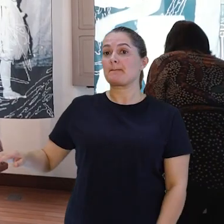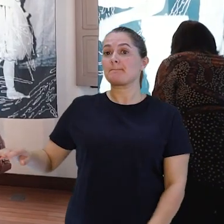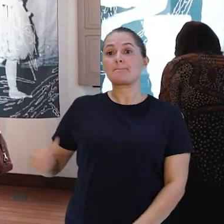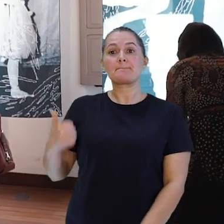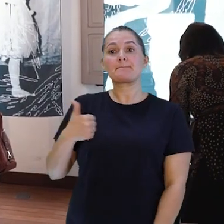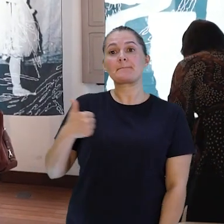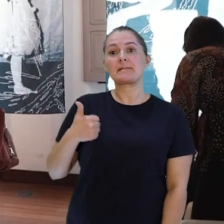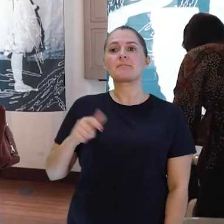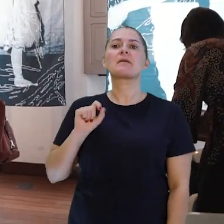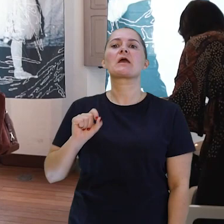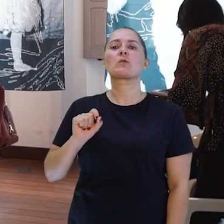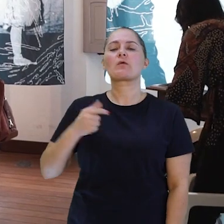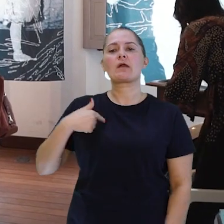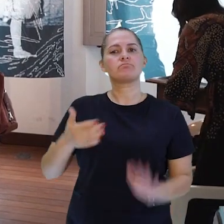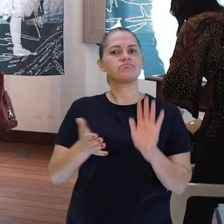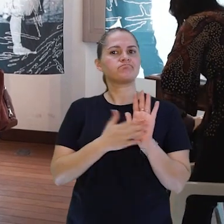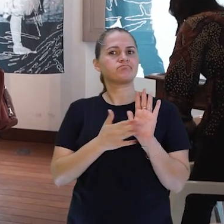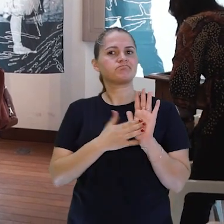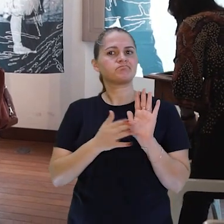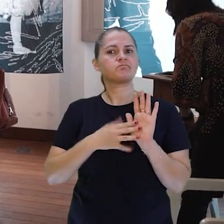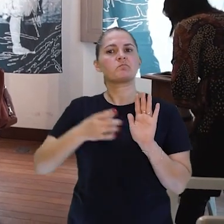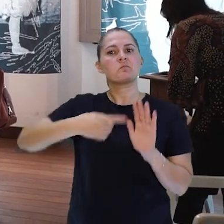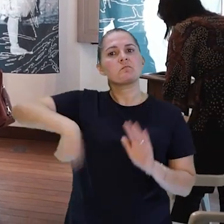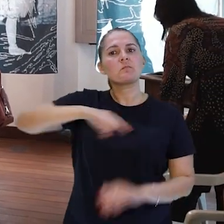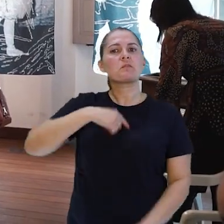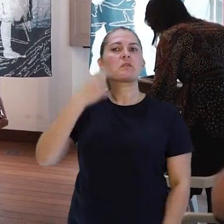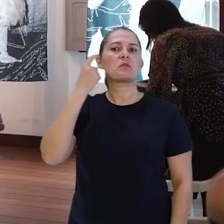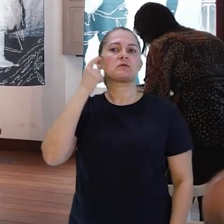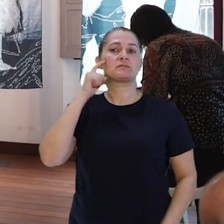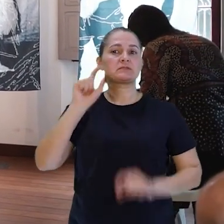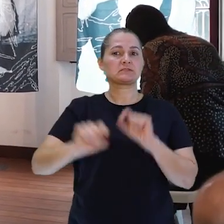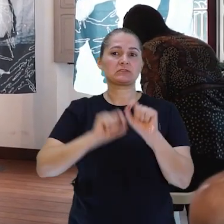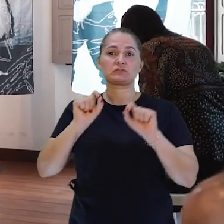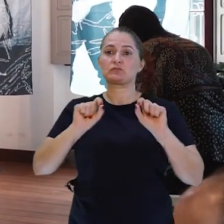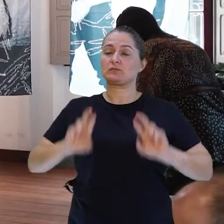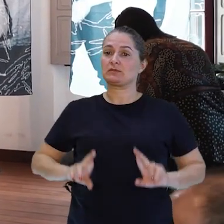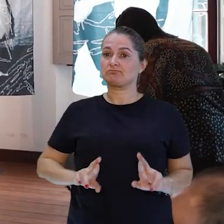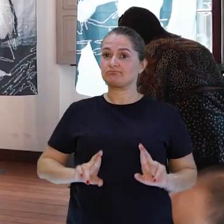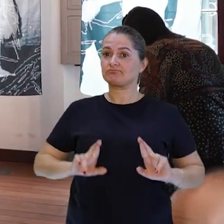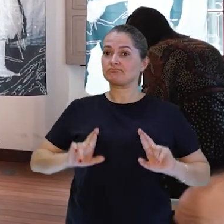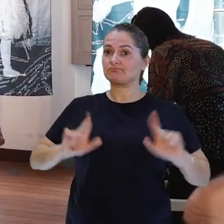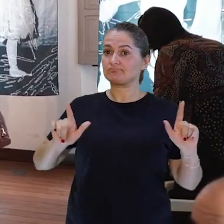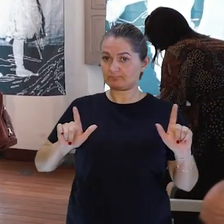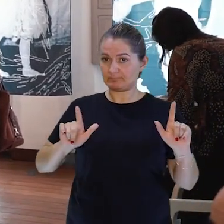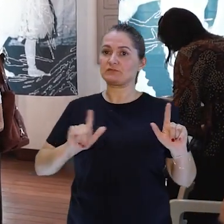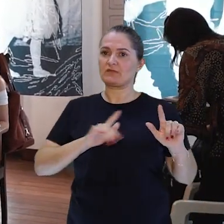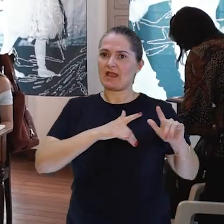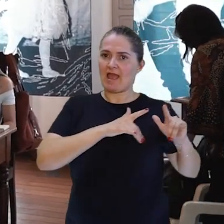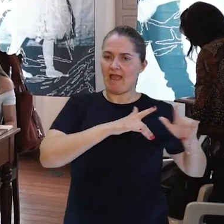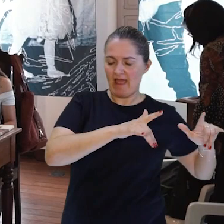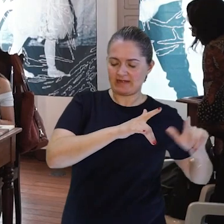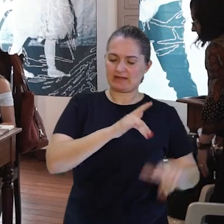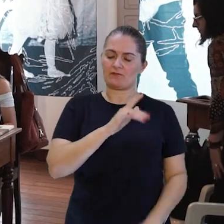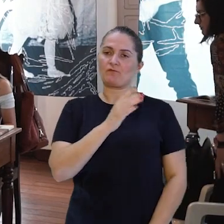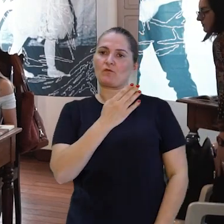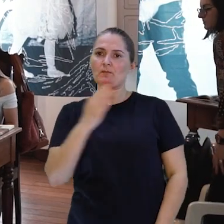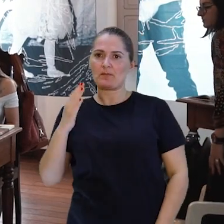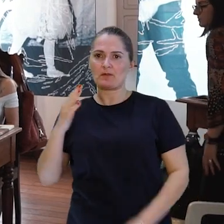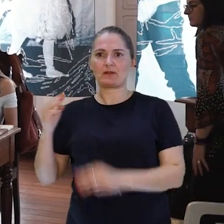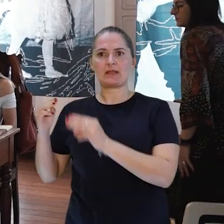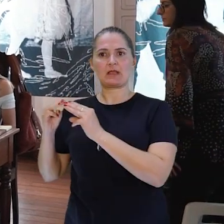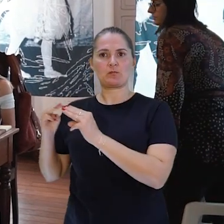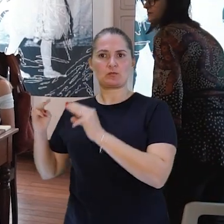Então, primeiramente, eu proponho a gente pensar a questão da diferença, né, entre o arquivo,